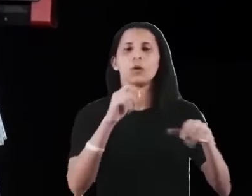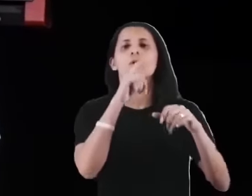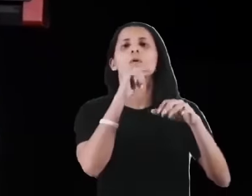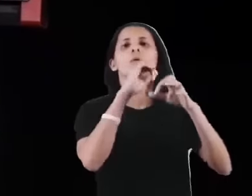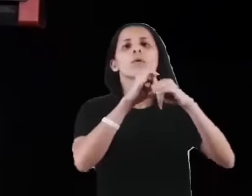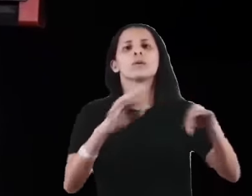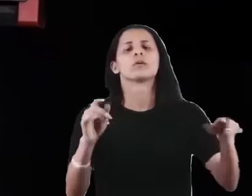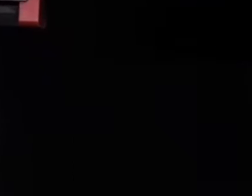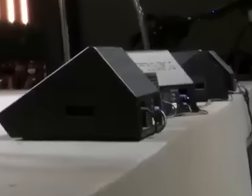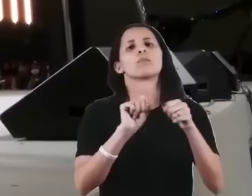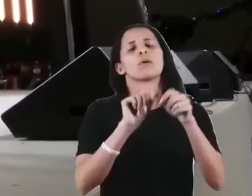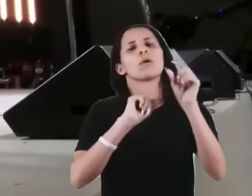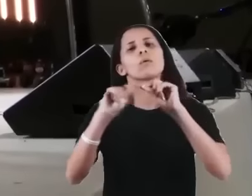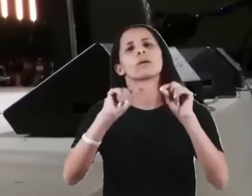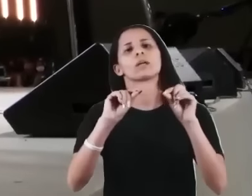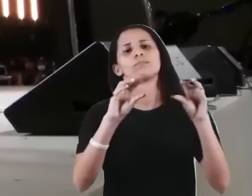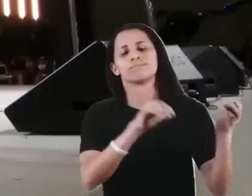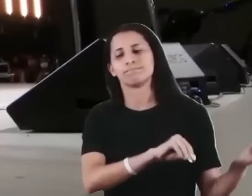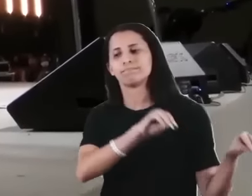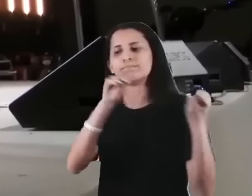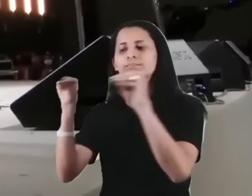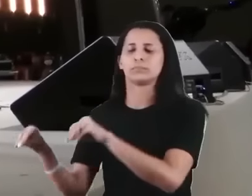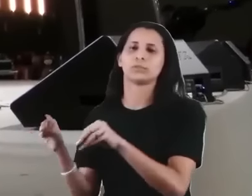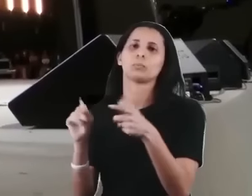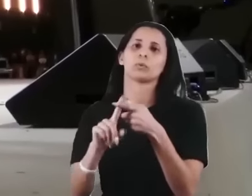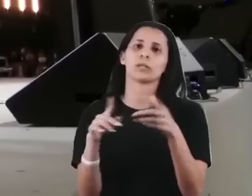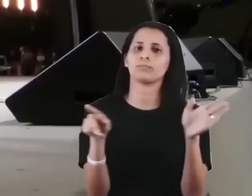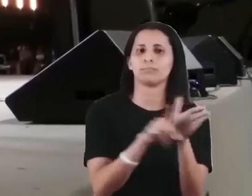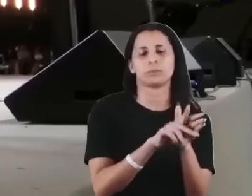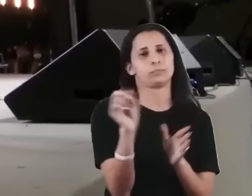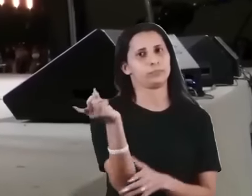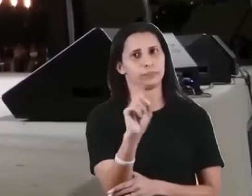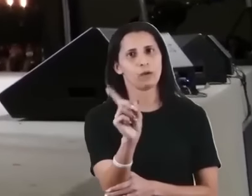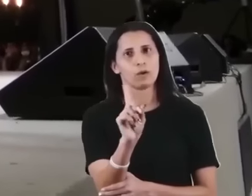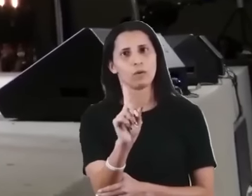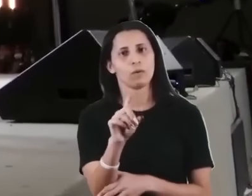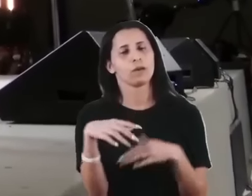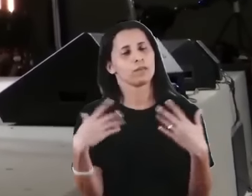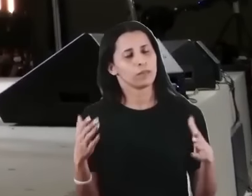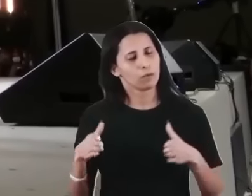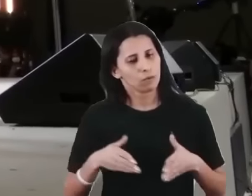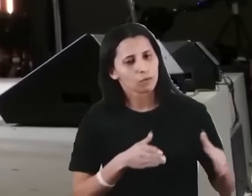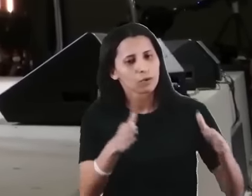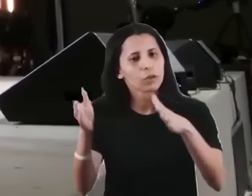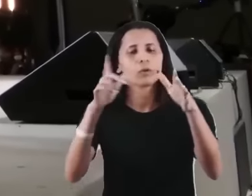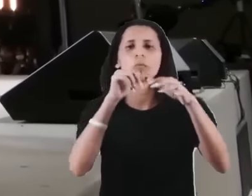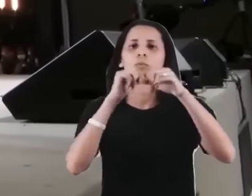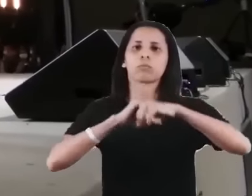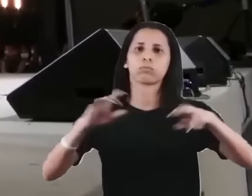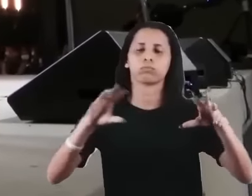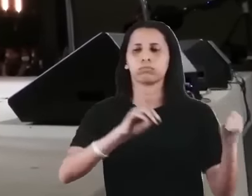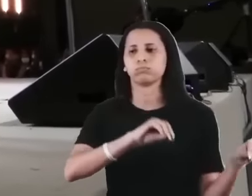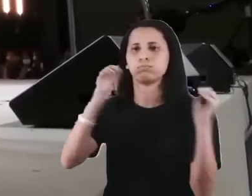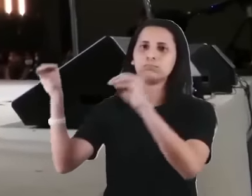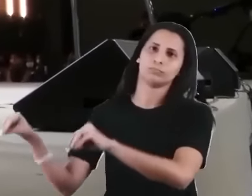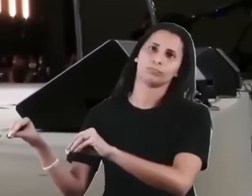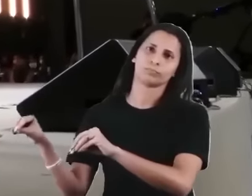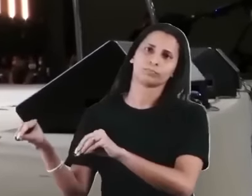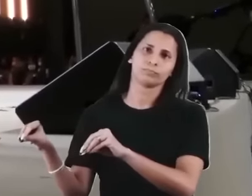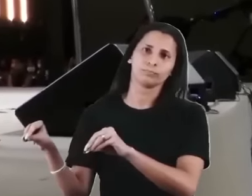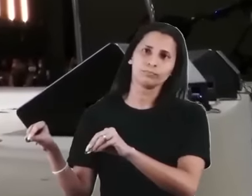e ele expulsa porque não pertence a Ele o lixo ele pega da própria com a empresa e joga para margem